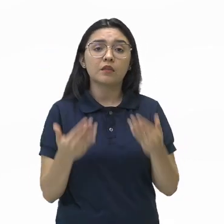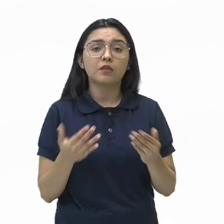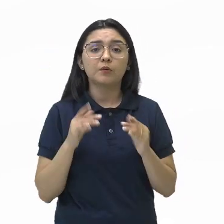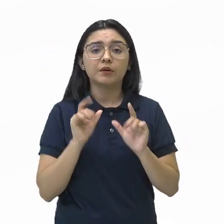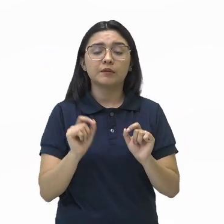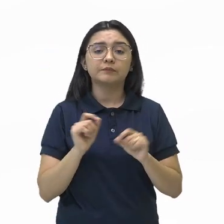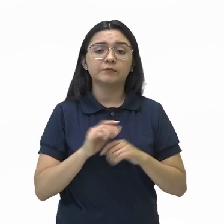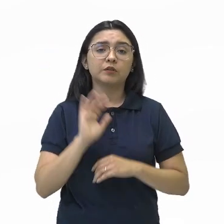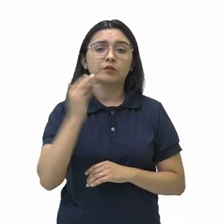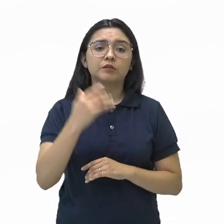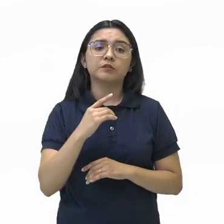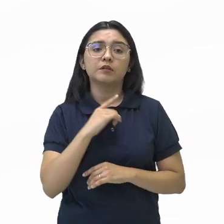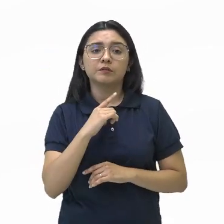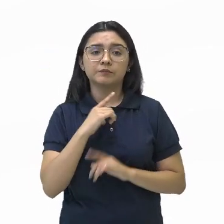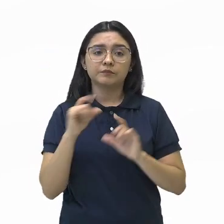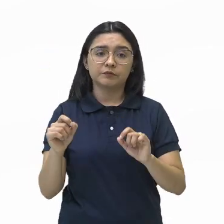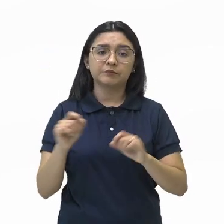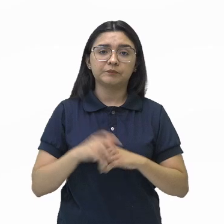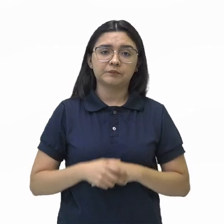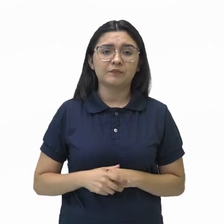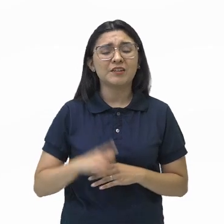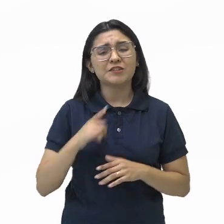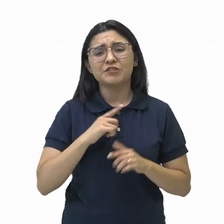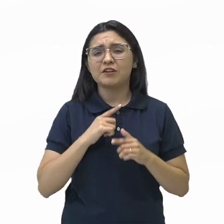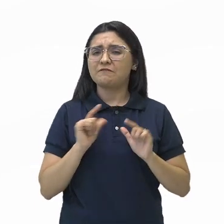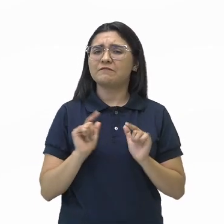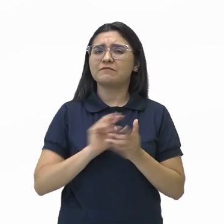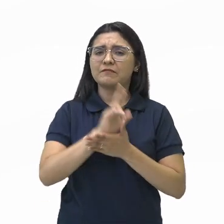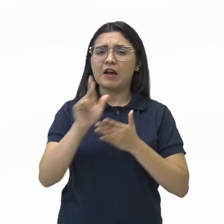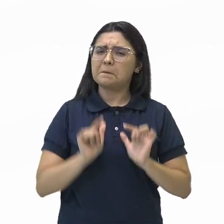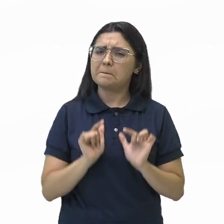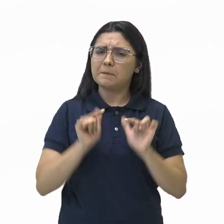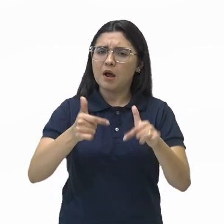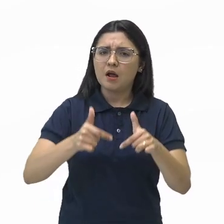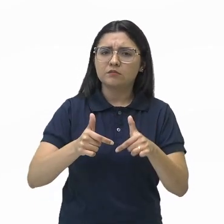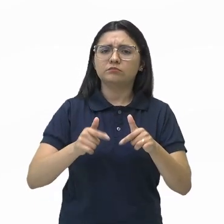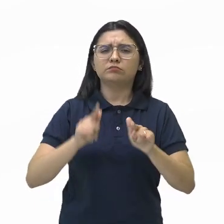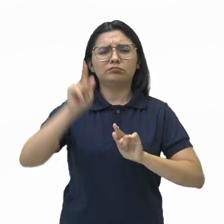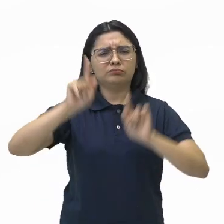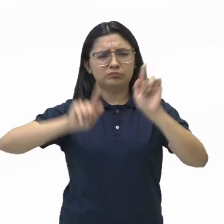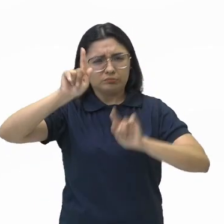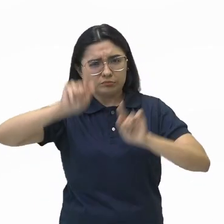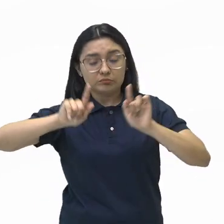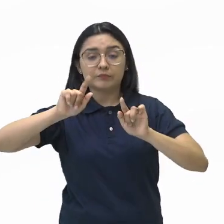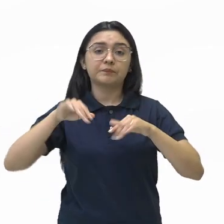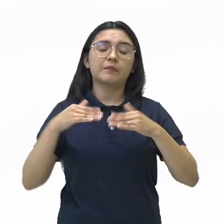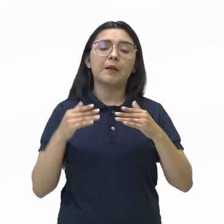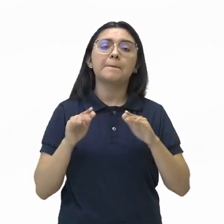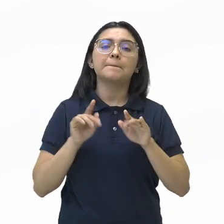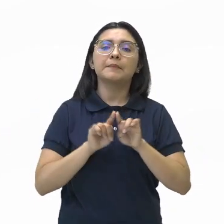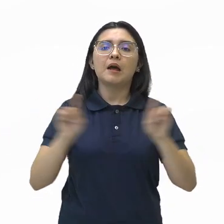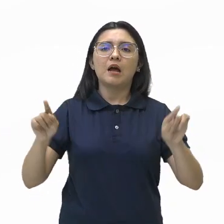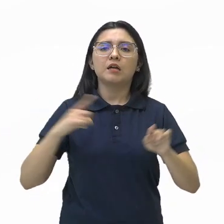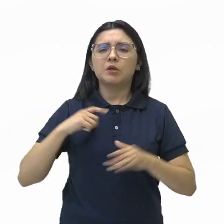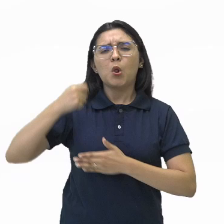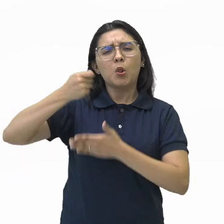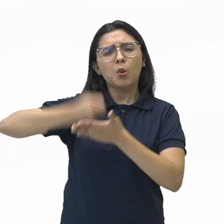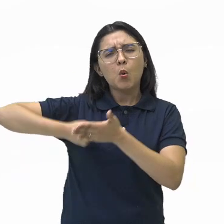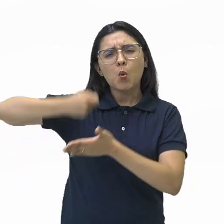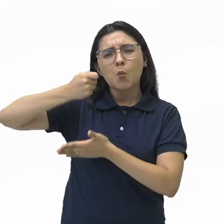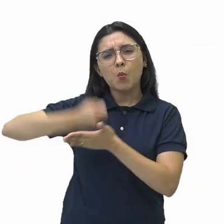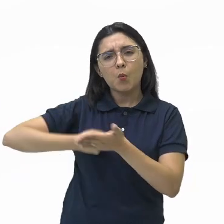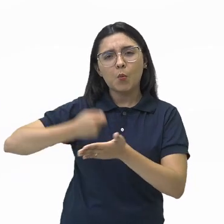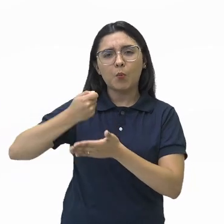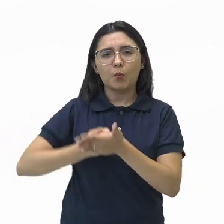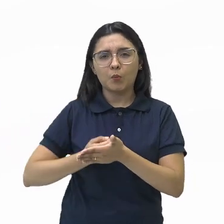aí acabava gerando, né, várias mobilizações, até que finalmente, depois de muita luta, como a gente falou,